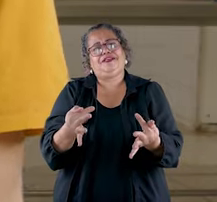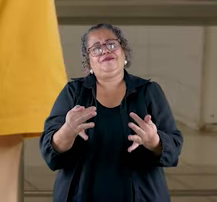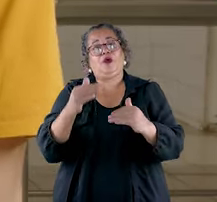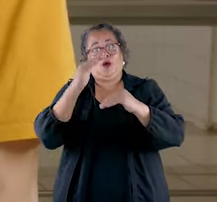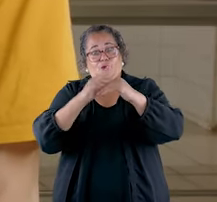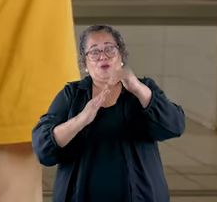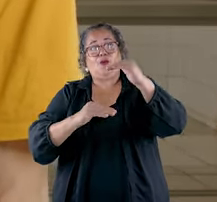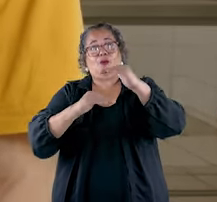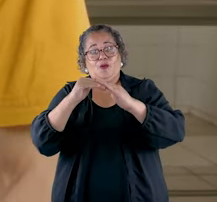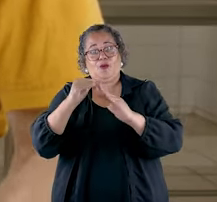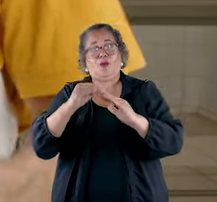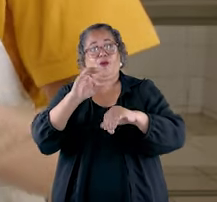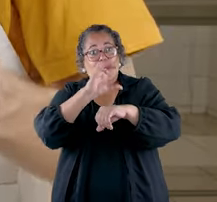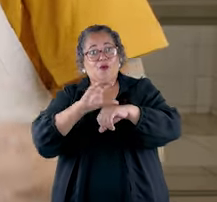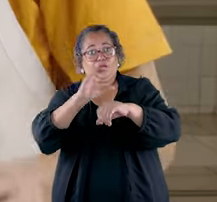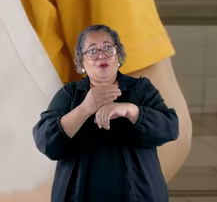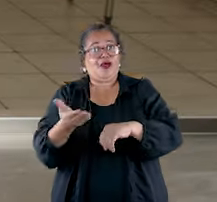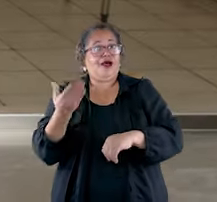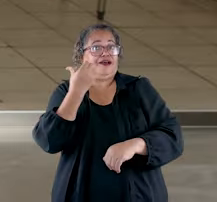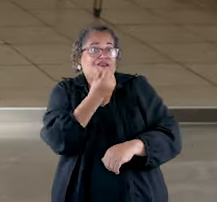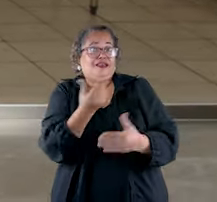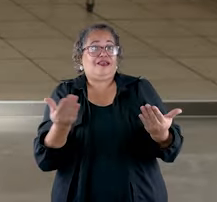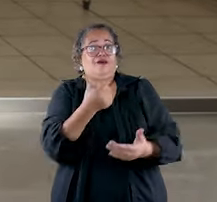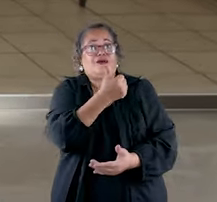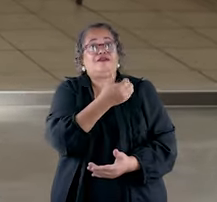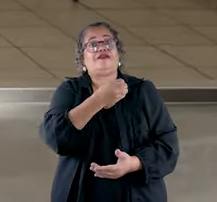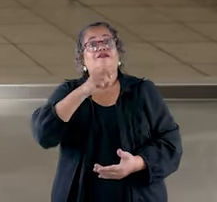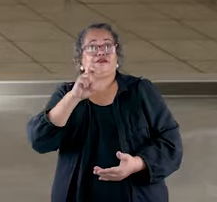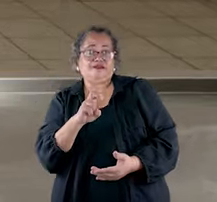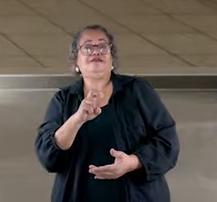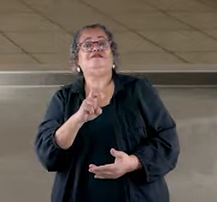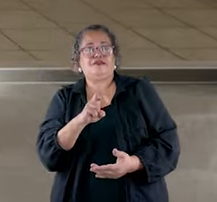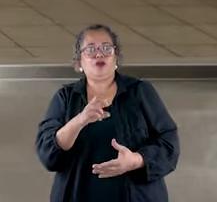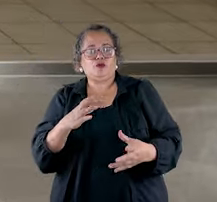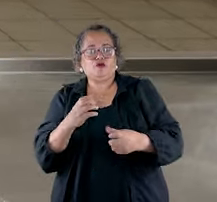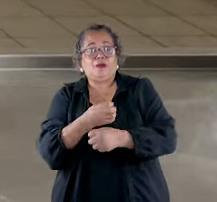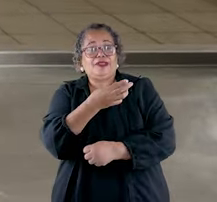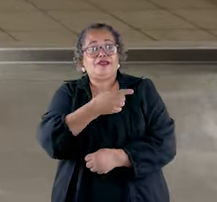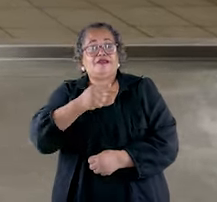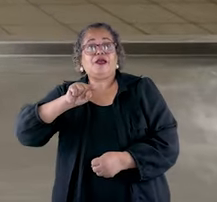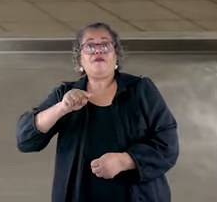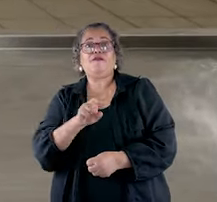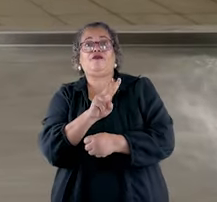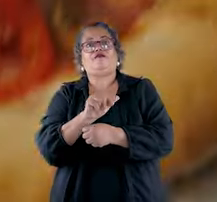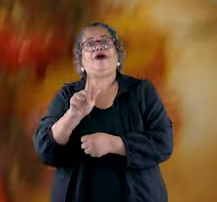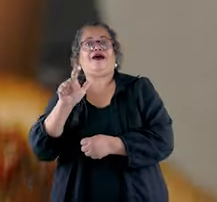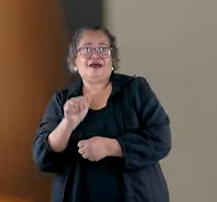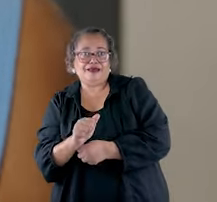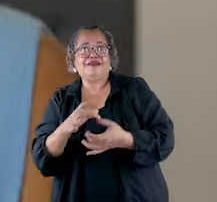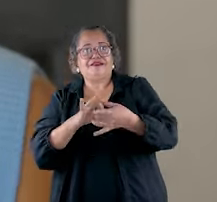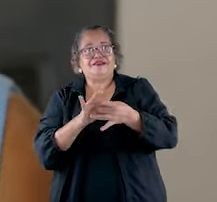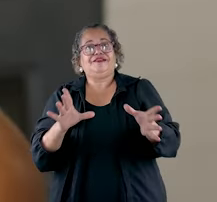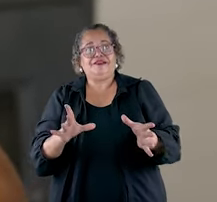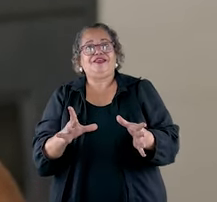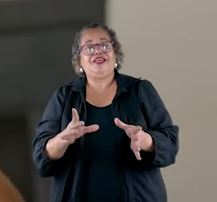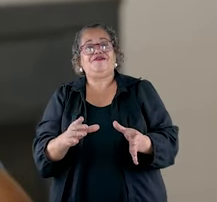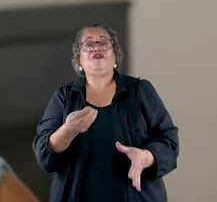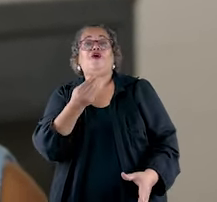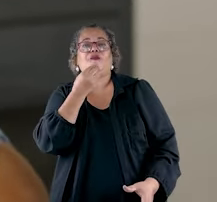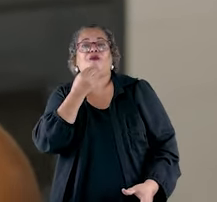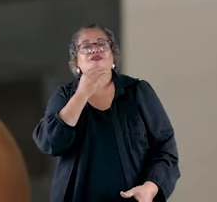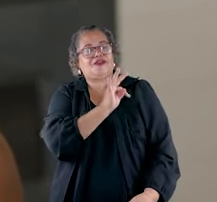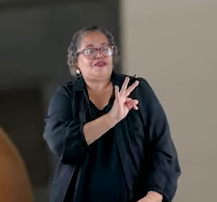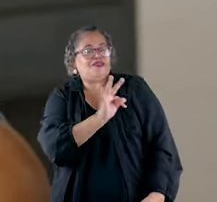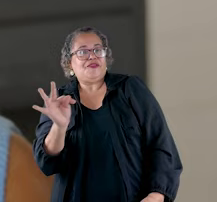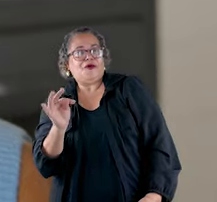cursos profissionalizantes saltamos de seis para 105 totalizando mais de 37.000 vagas oferecidas é uma oportunidade